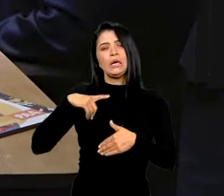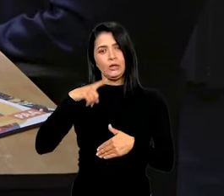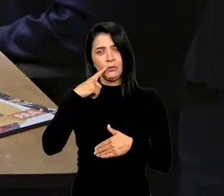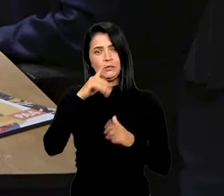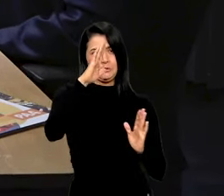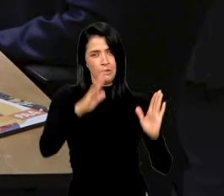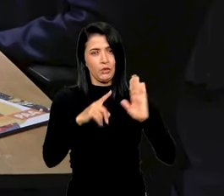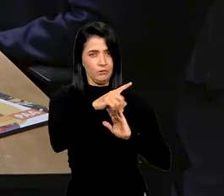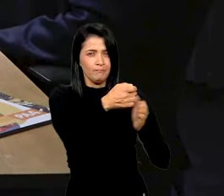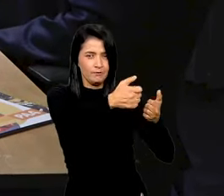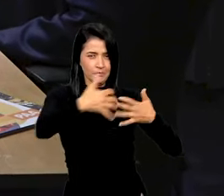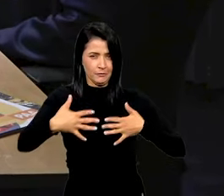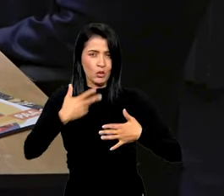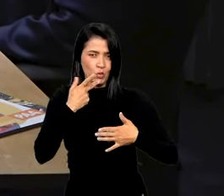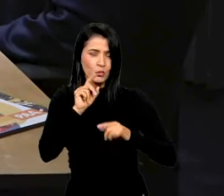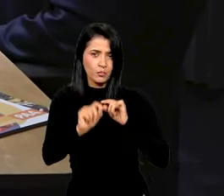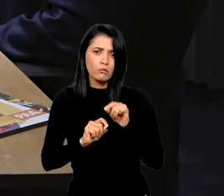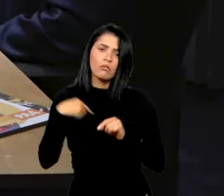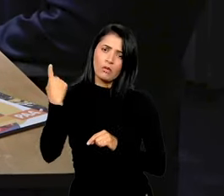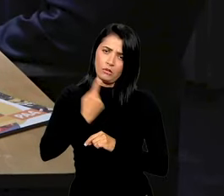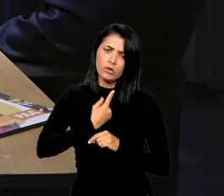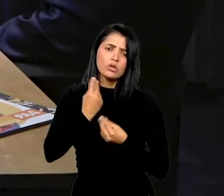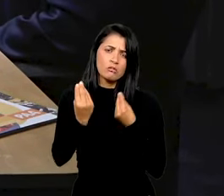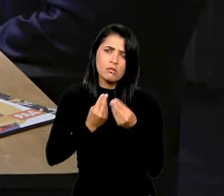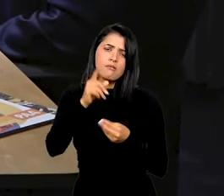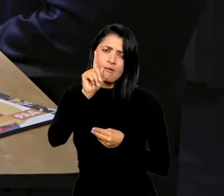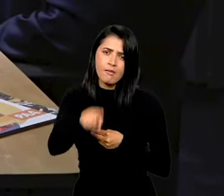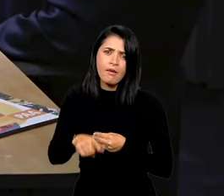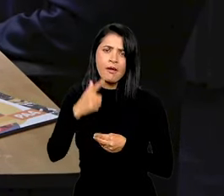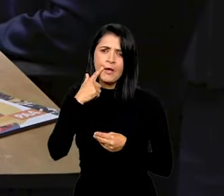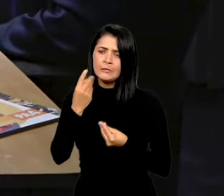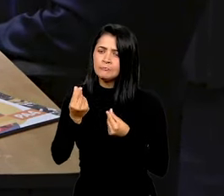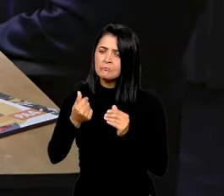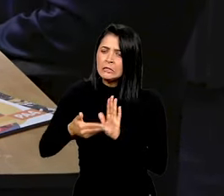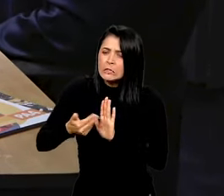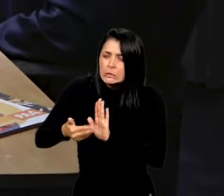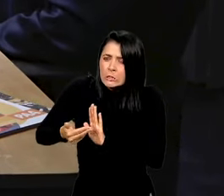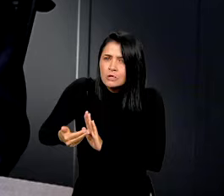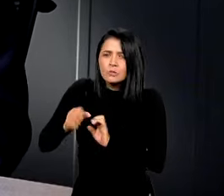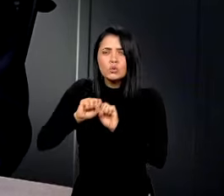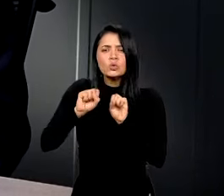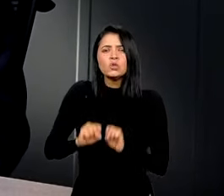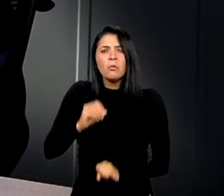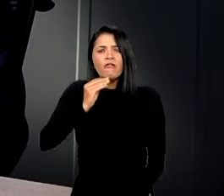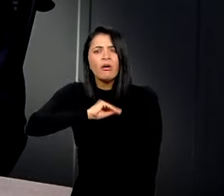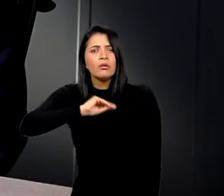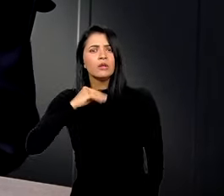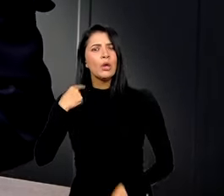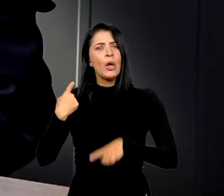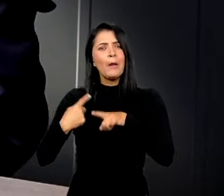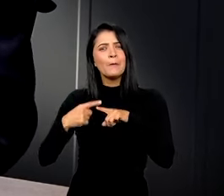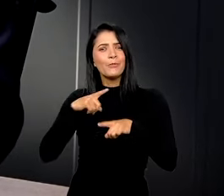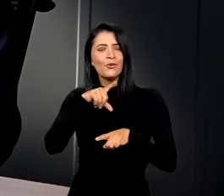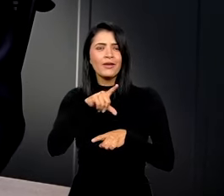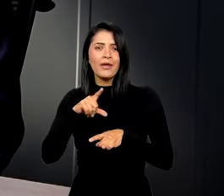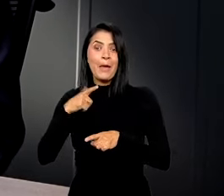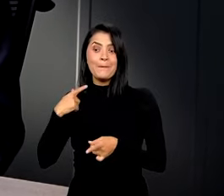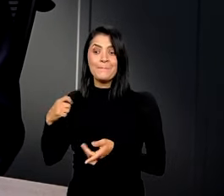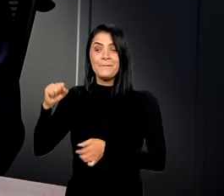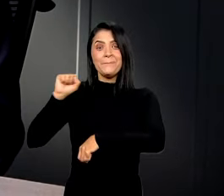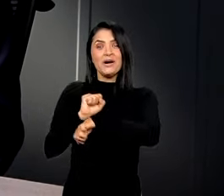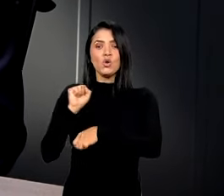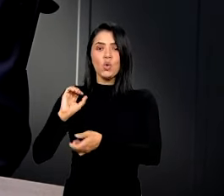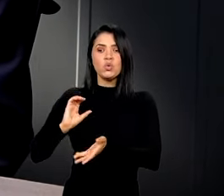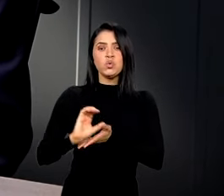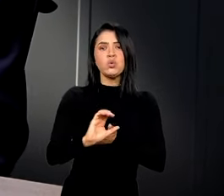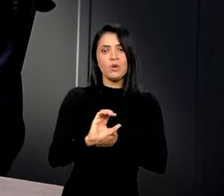que nós tratamos como uma desconstrução do sistema, porque houve o desfinanciamento, ou seja, aquilo que os